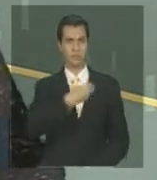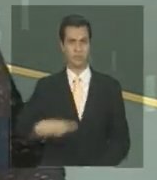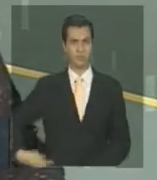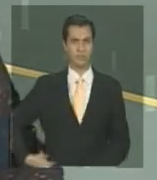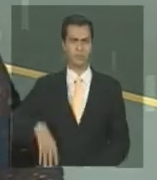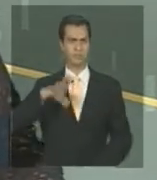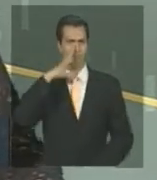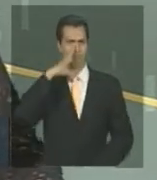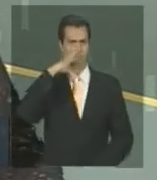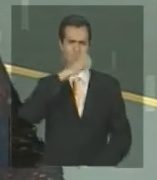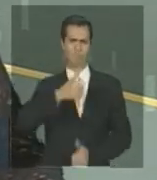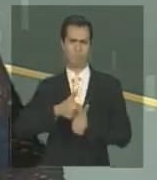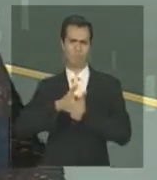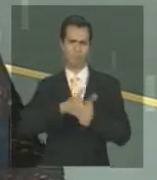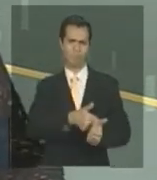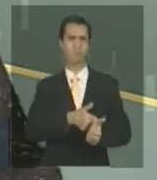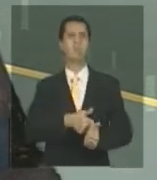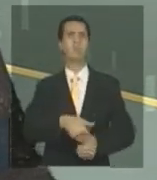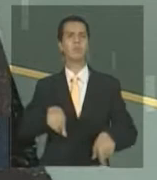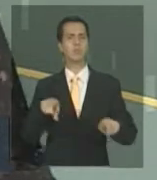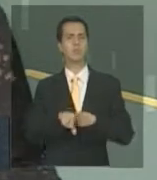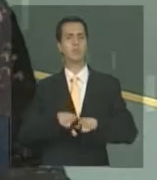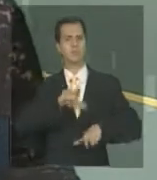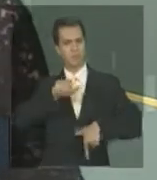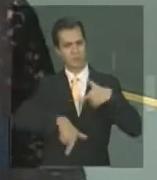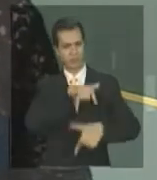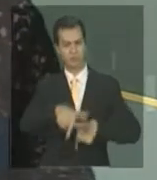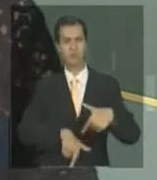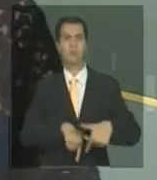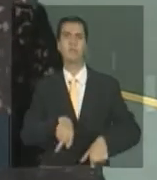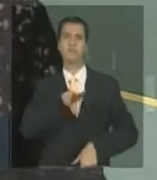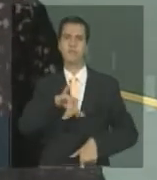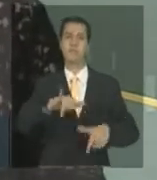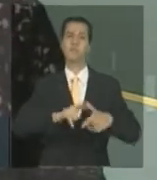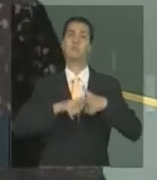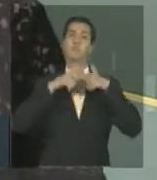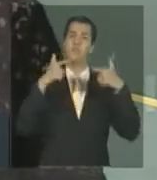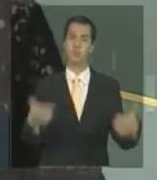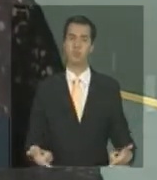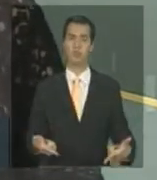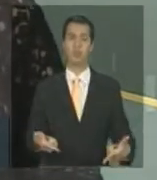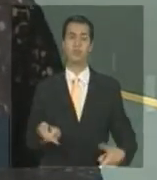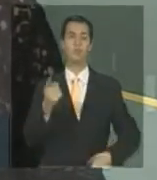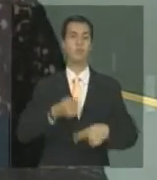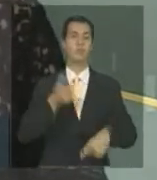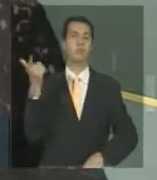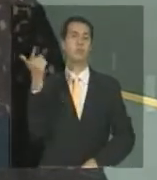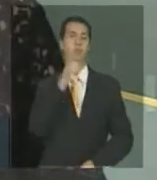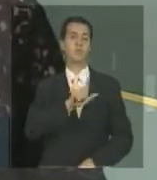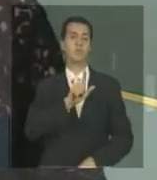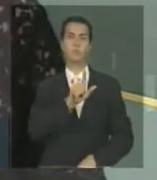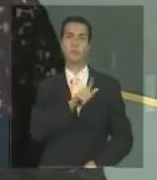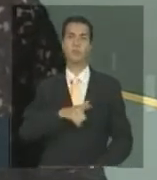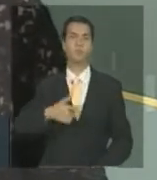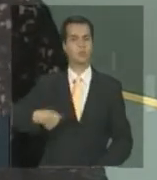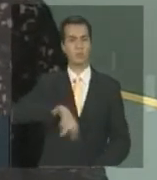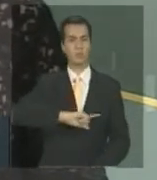determinação e seu empenho serão decisivos para o conjunto do